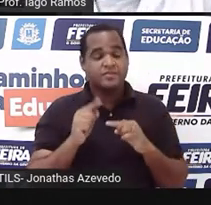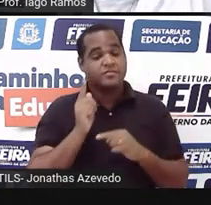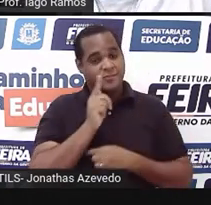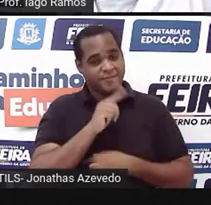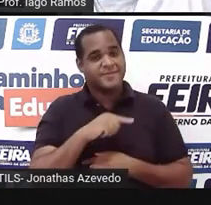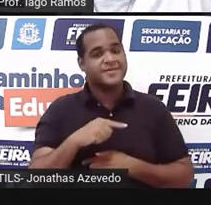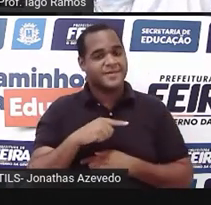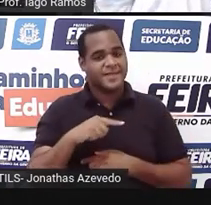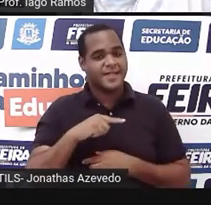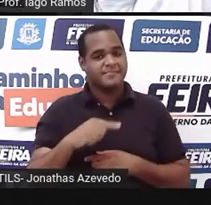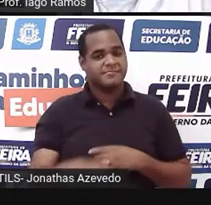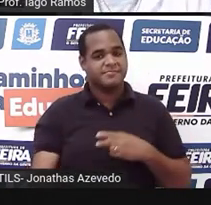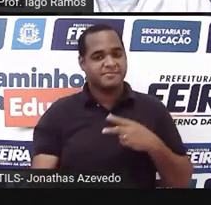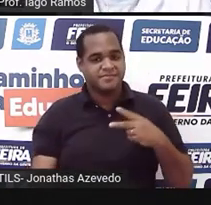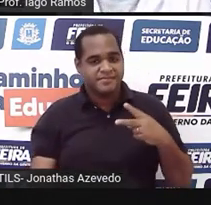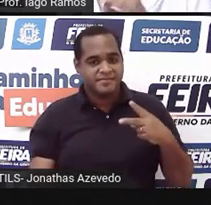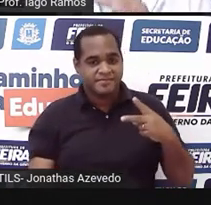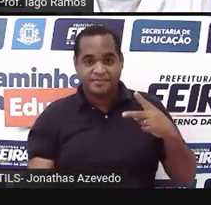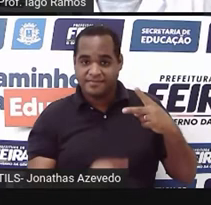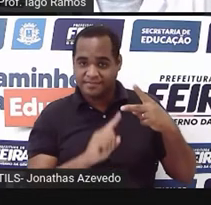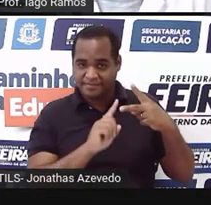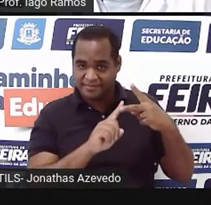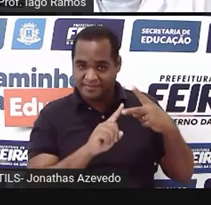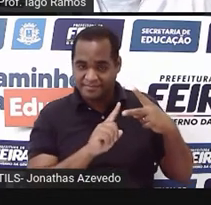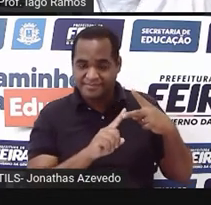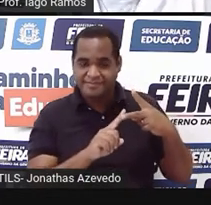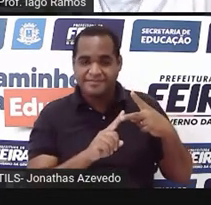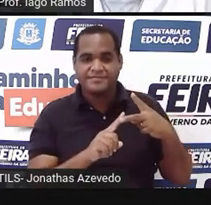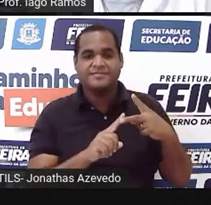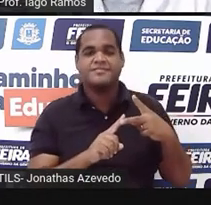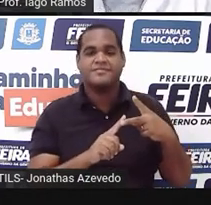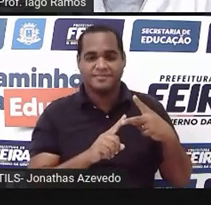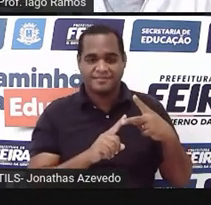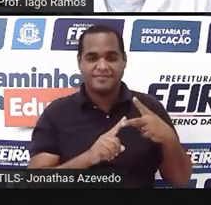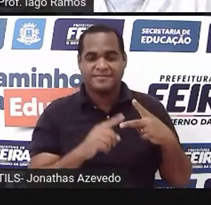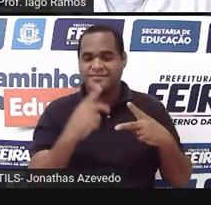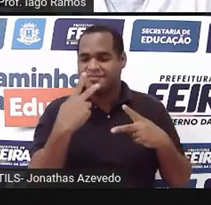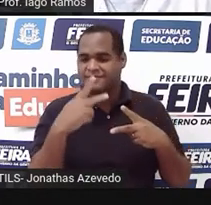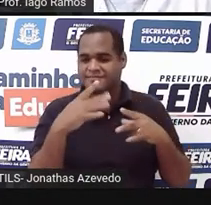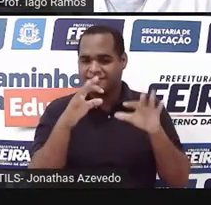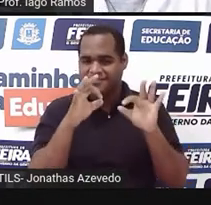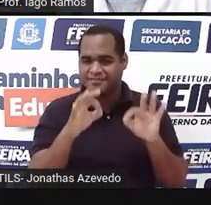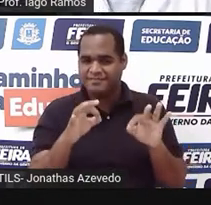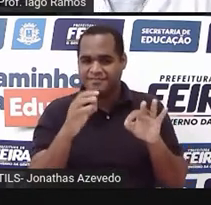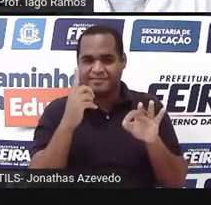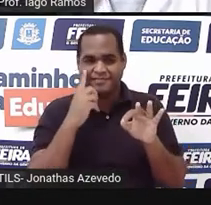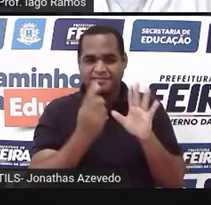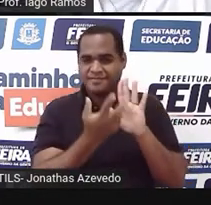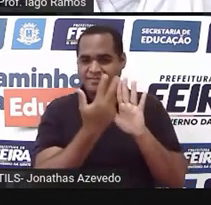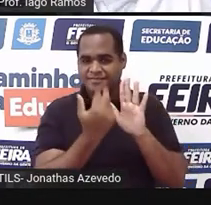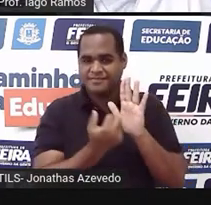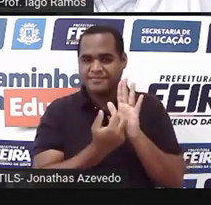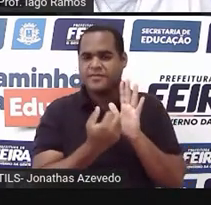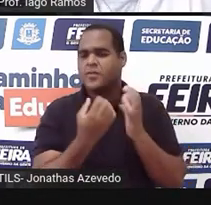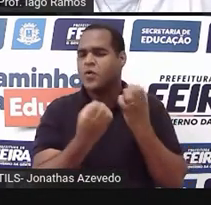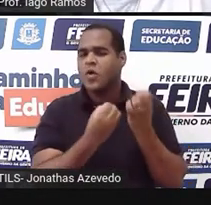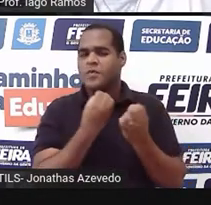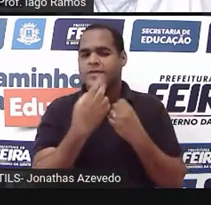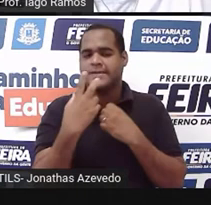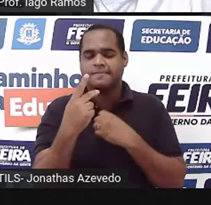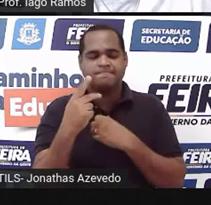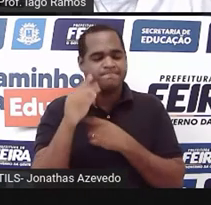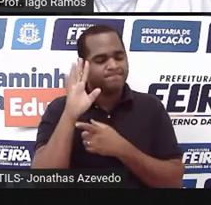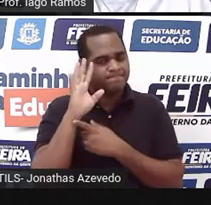e depois desse trapézio dividido em dois triângulos eu já tenho certeza que você já tá olhando a figura e já tá pensando em como